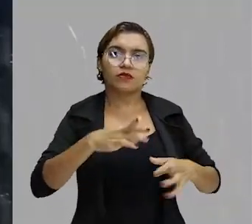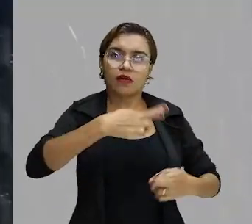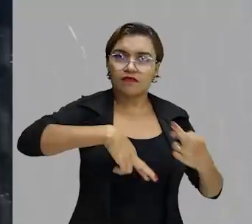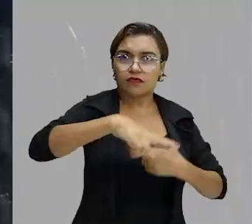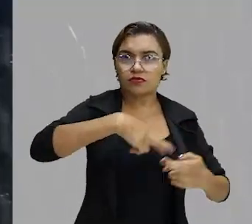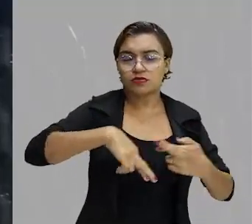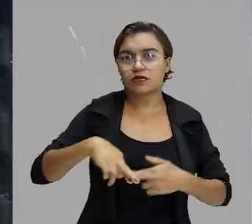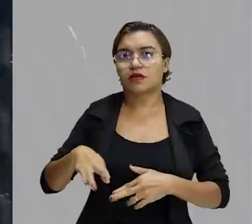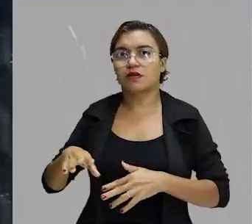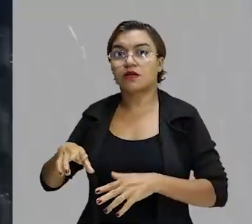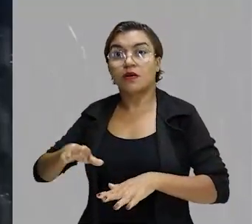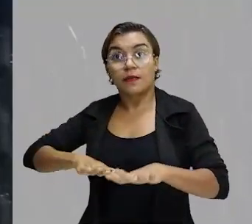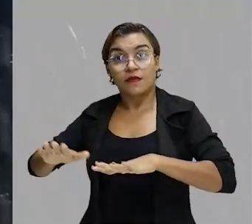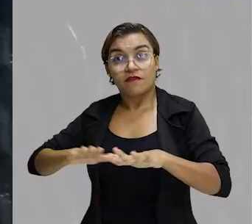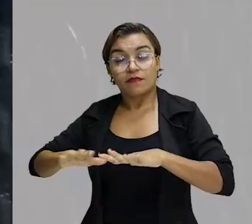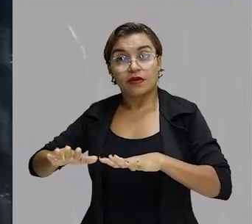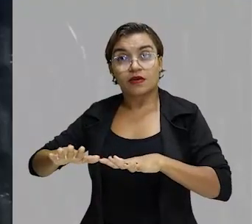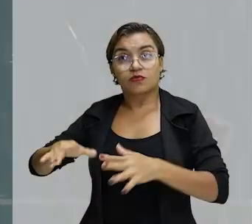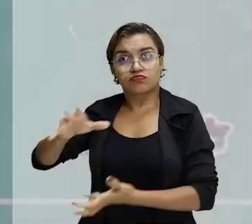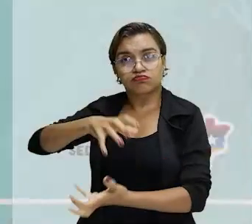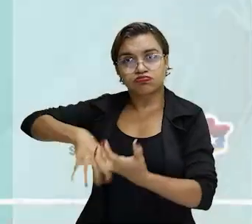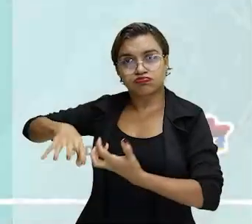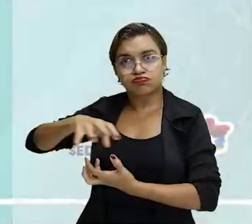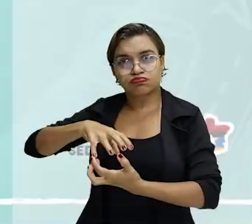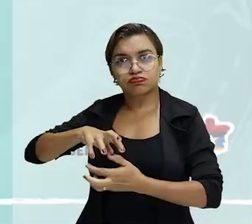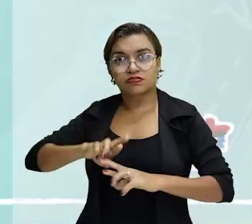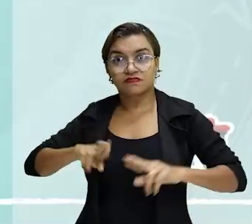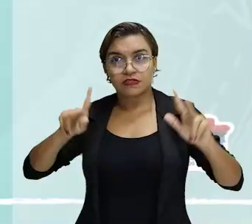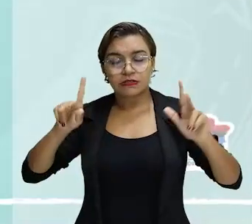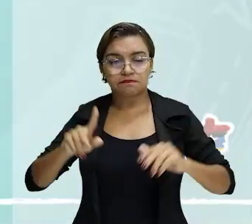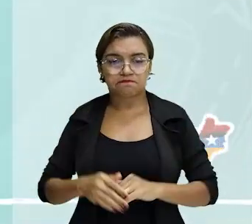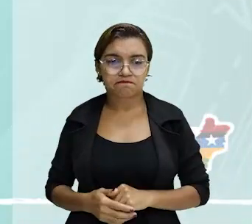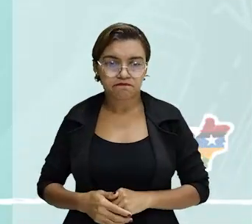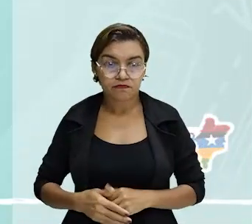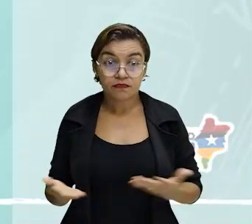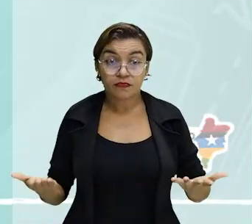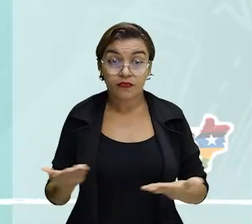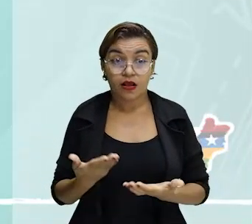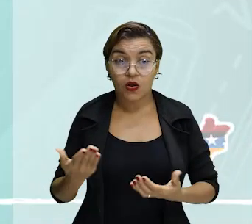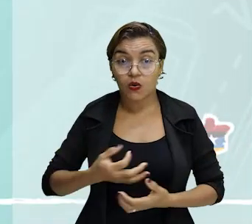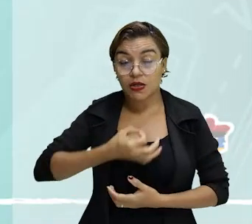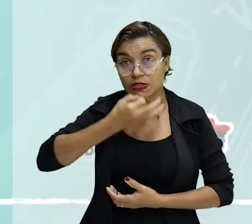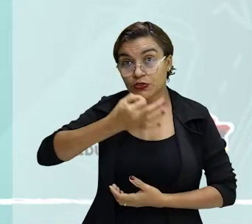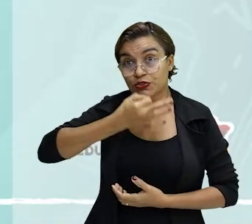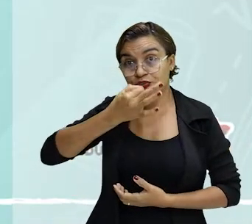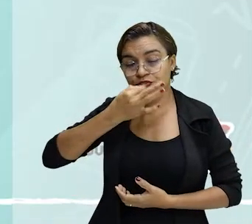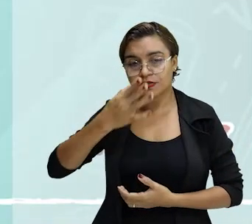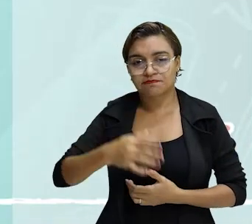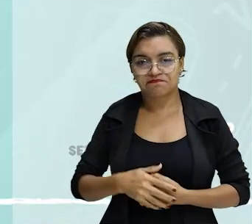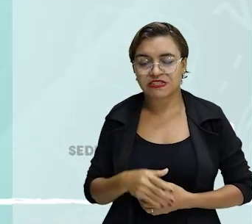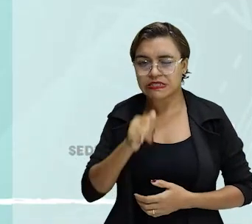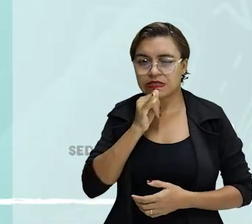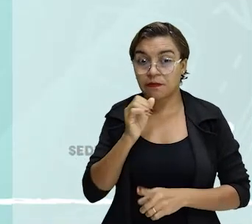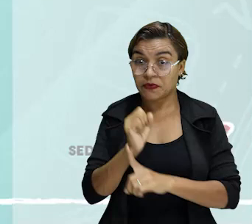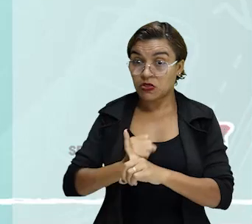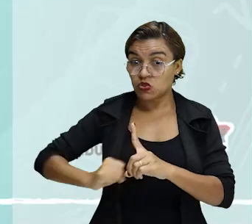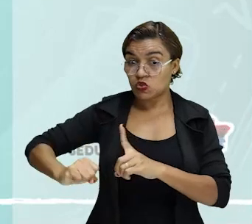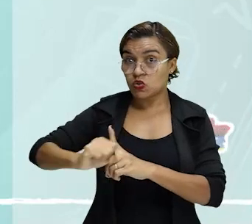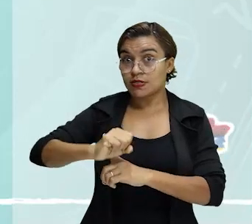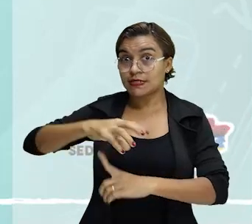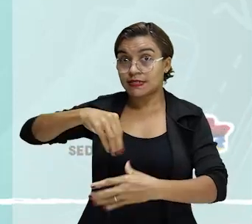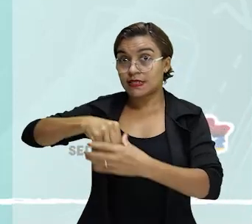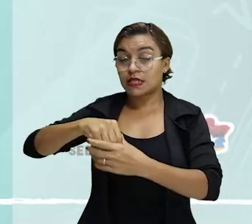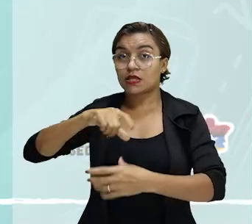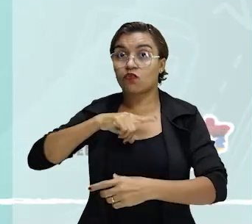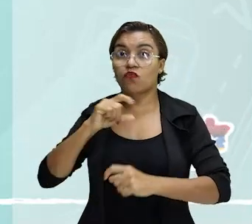e movimento reformista. Vamos adiante? Vamos chegar agora na crítica, porque é o seguinte, na sociologia, fica logo atento para isso aí,